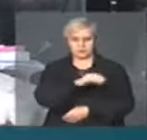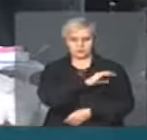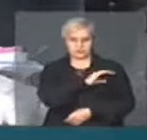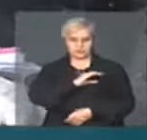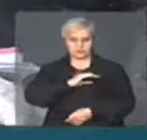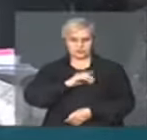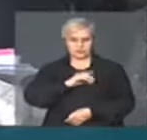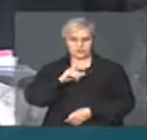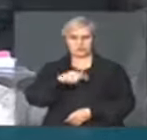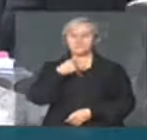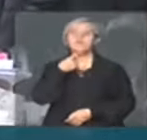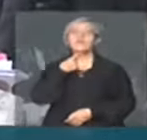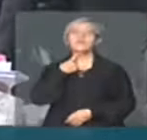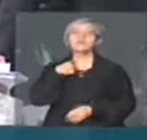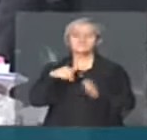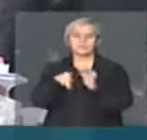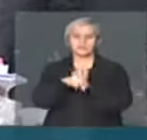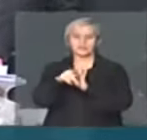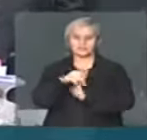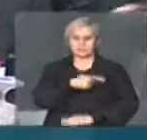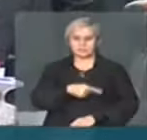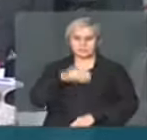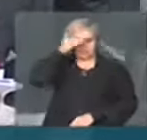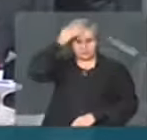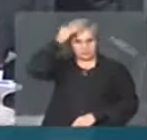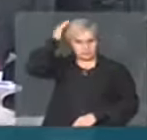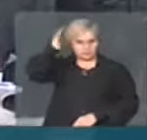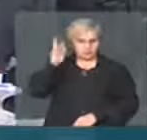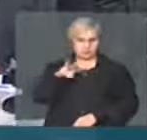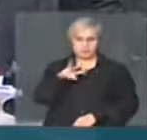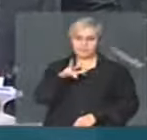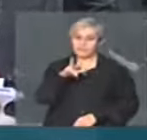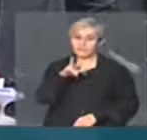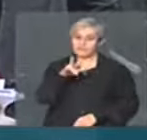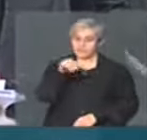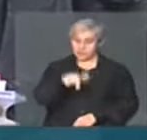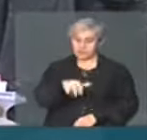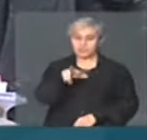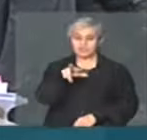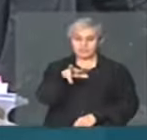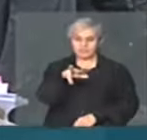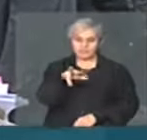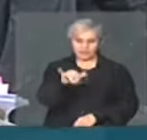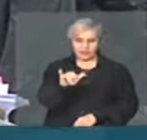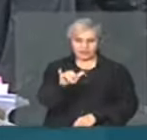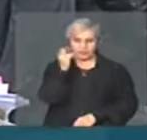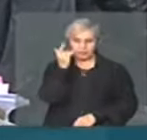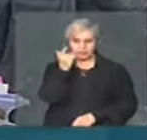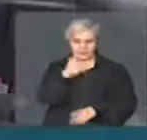comissão prevaleceu aqui a vontade do deputado Eduardo Cunha, essa comissão vai prevalecer acima de tudo a vontade do povo brasileiro.